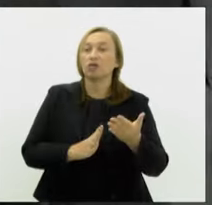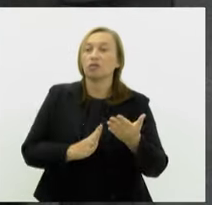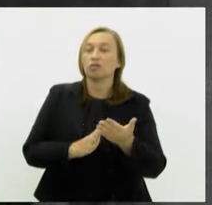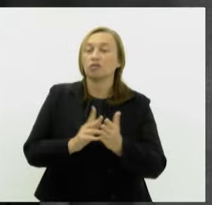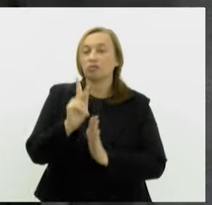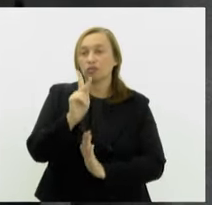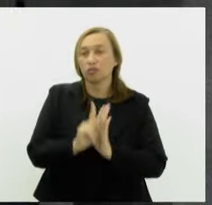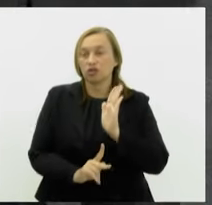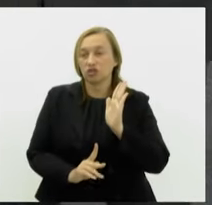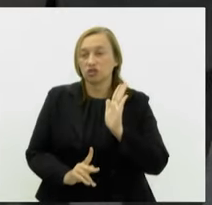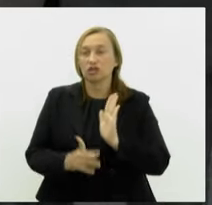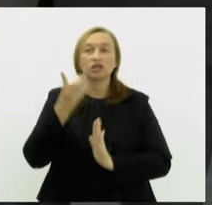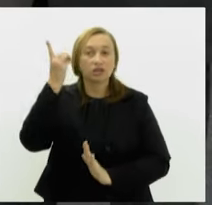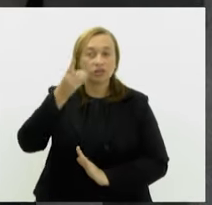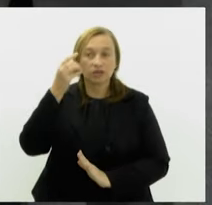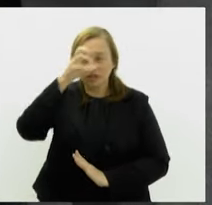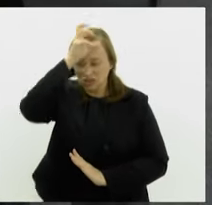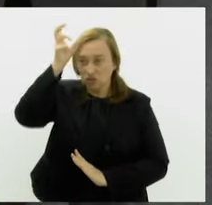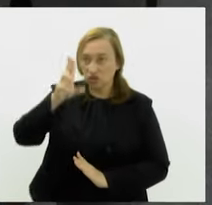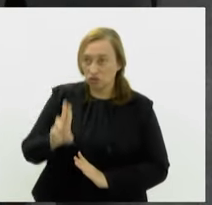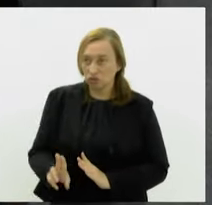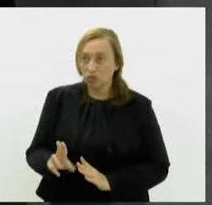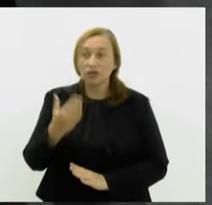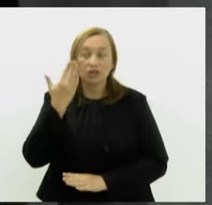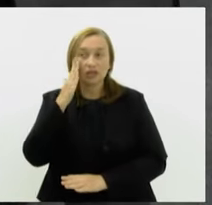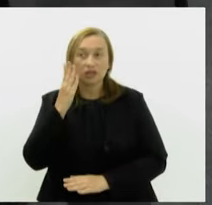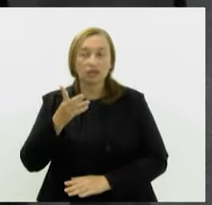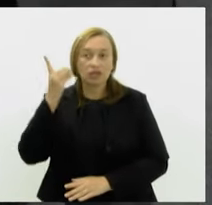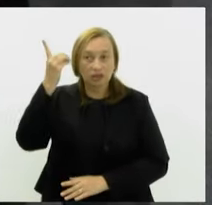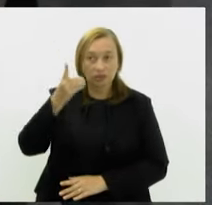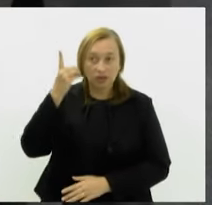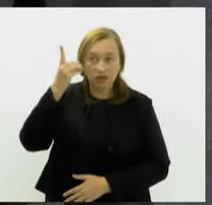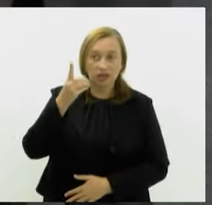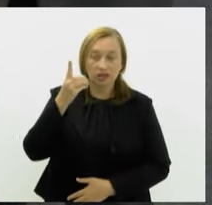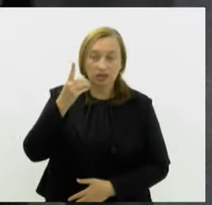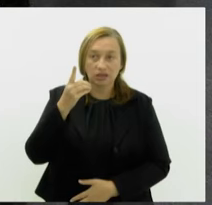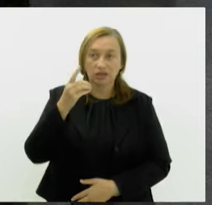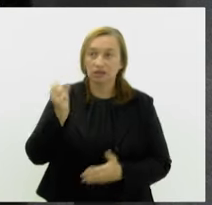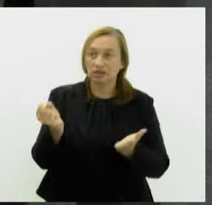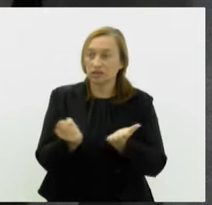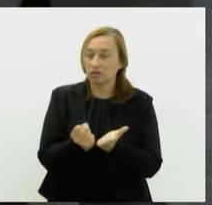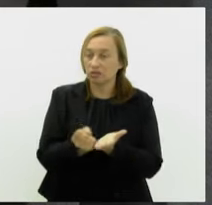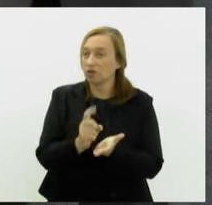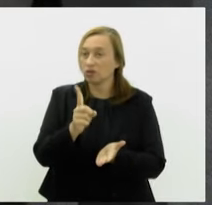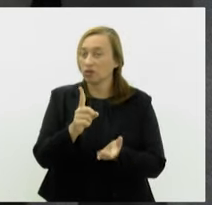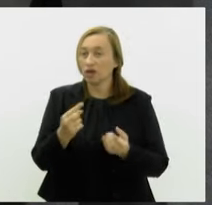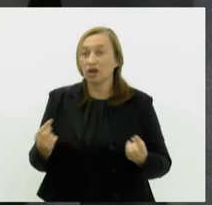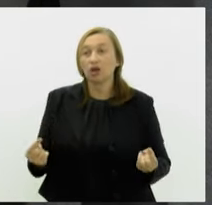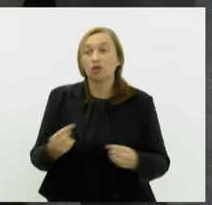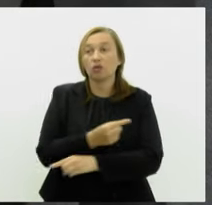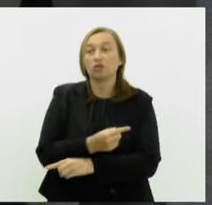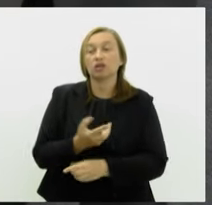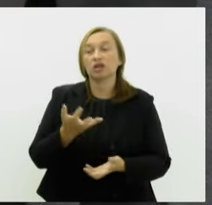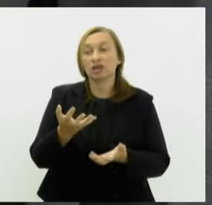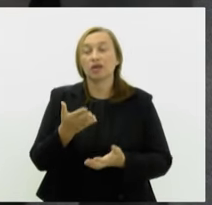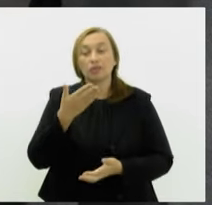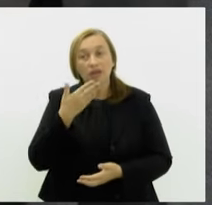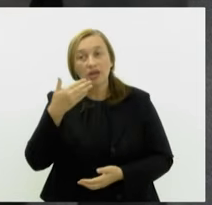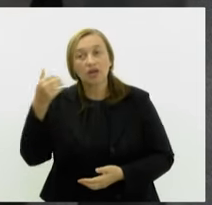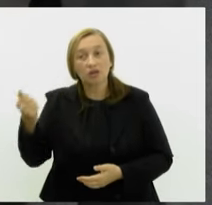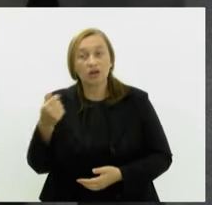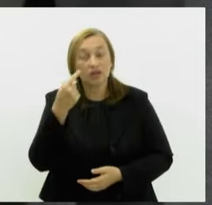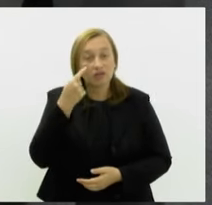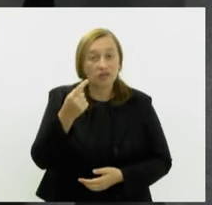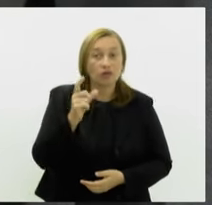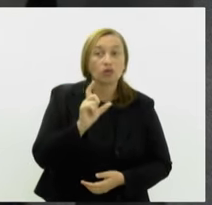deputada Tiaju, entendendo que o deputado Samuel Malafaia não é contra, ele quer aperfeiçoar e ver o que